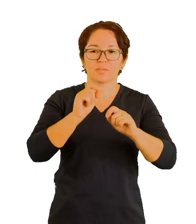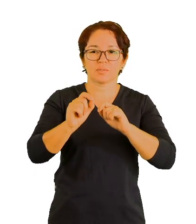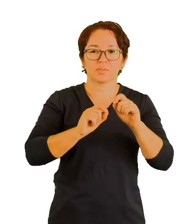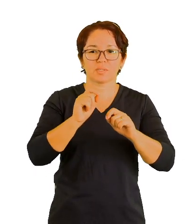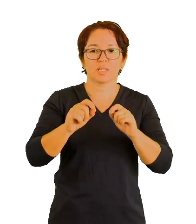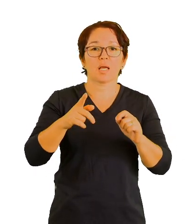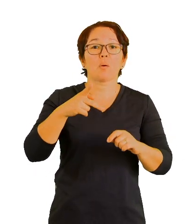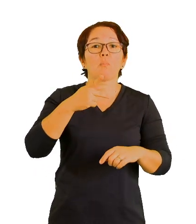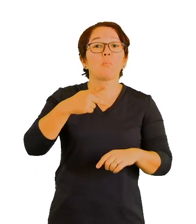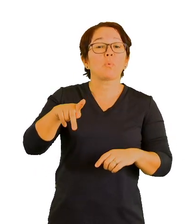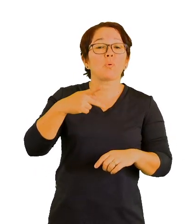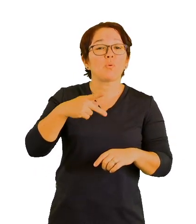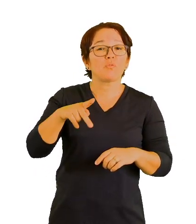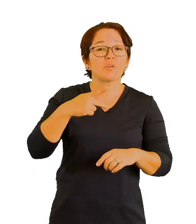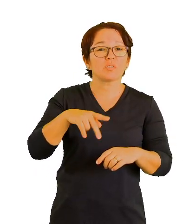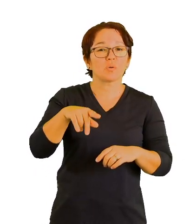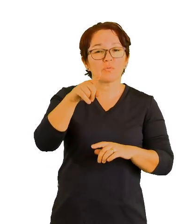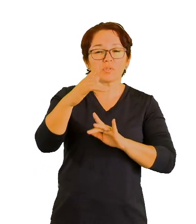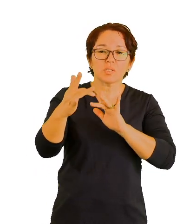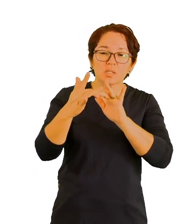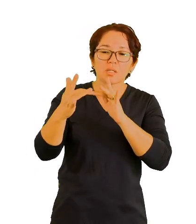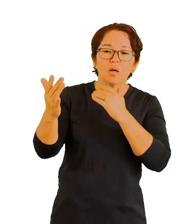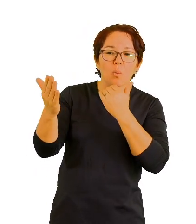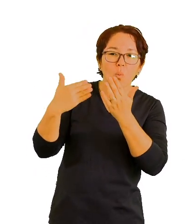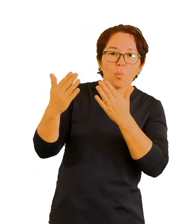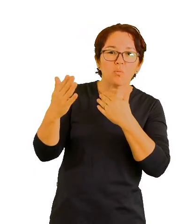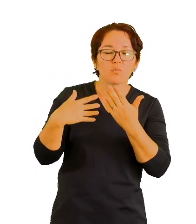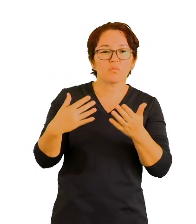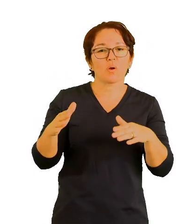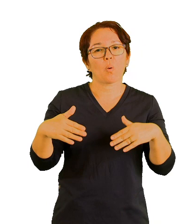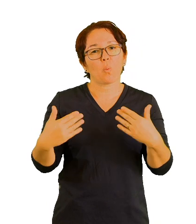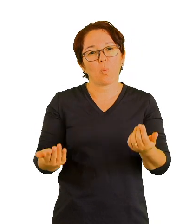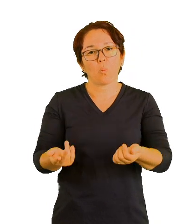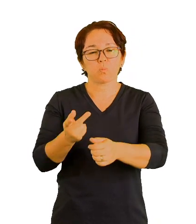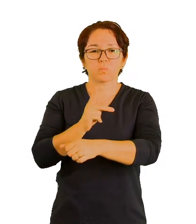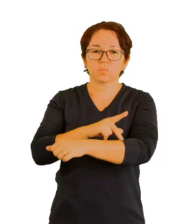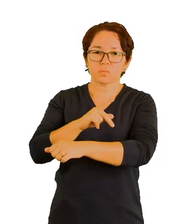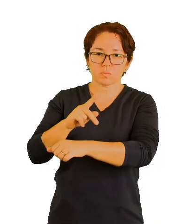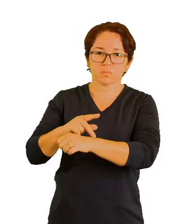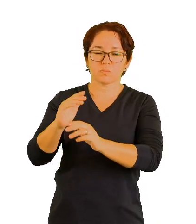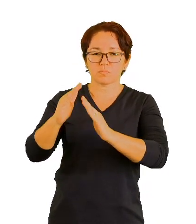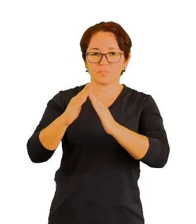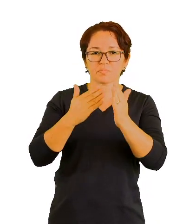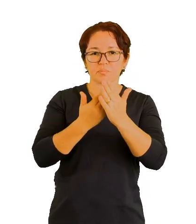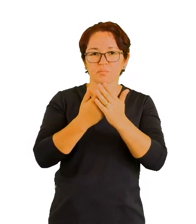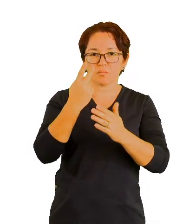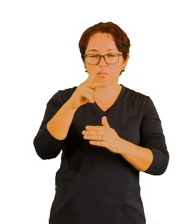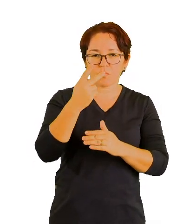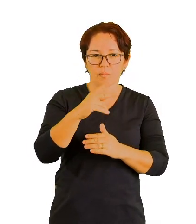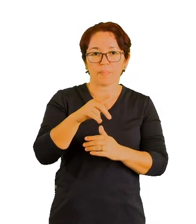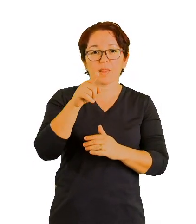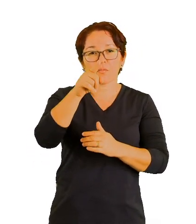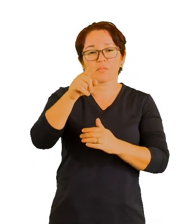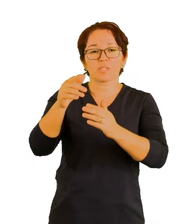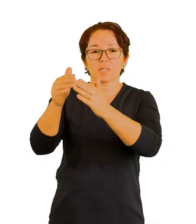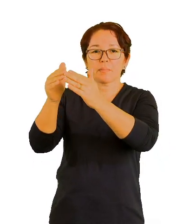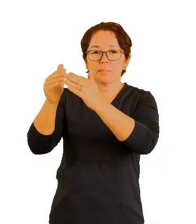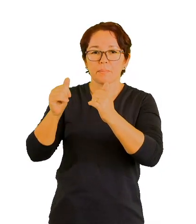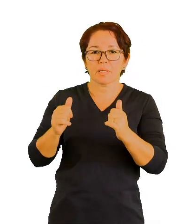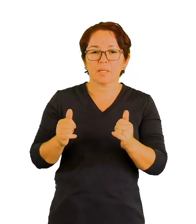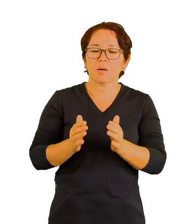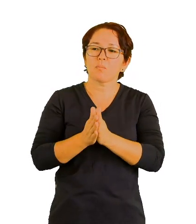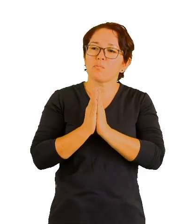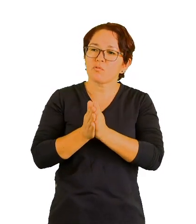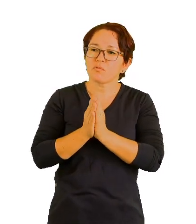seja de quaisquer disciplina, ou com o coordenador pedagógico da sua escola e pedir para fazer a leitura do